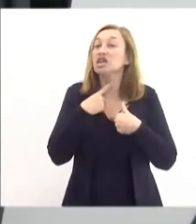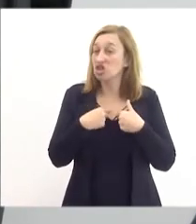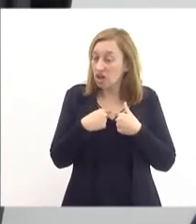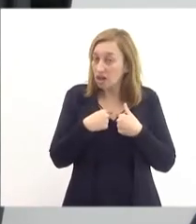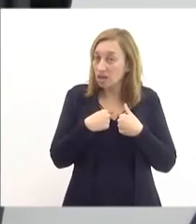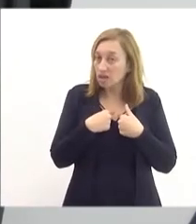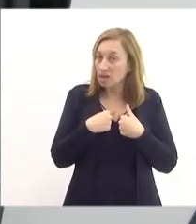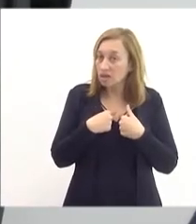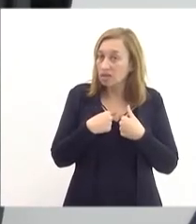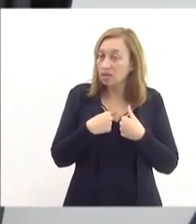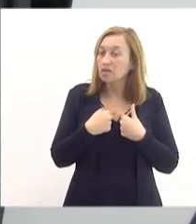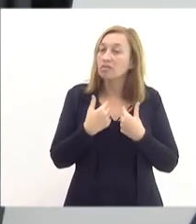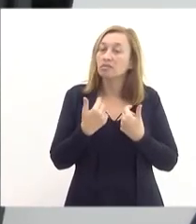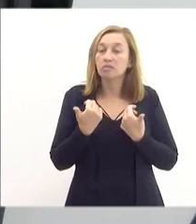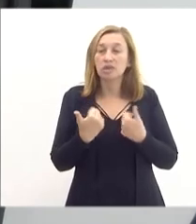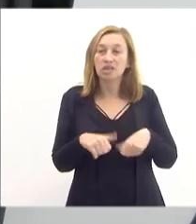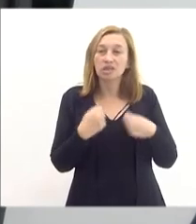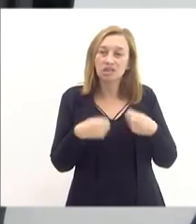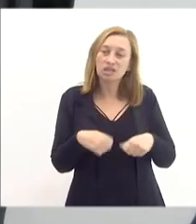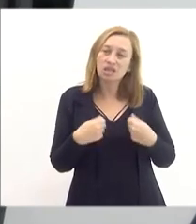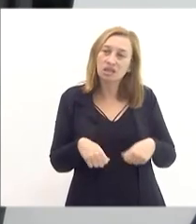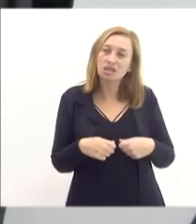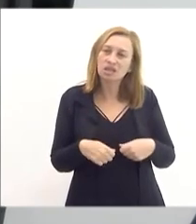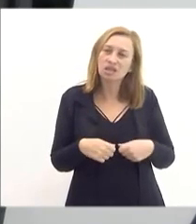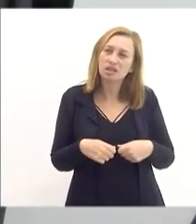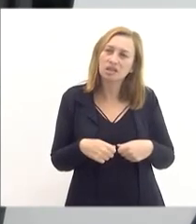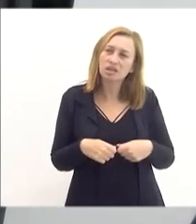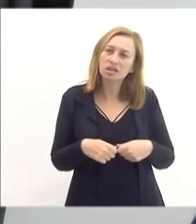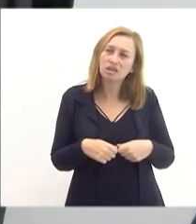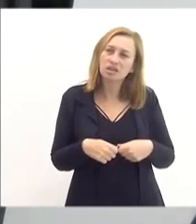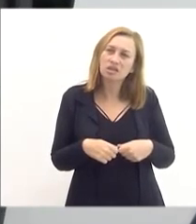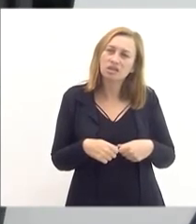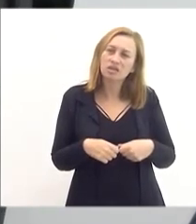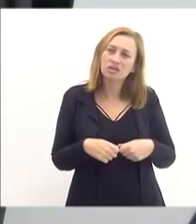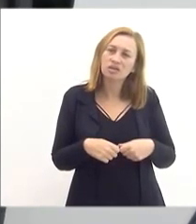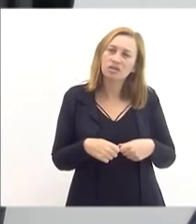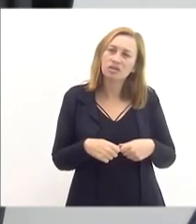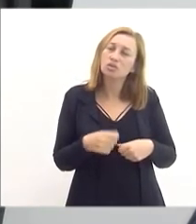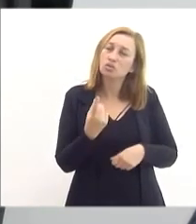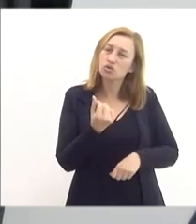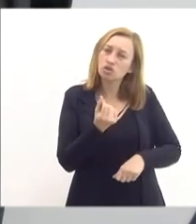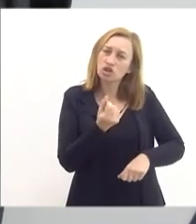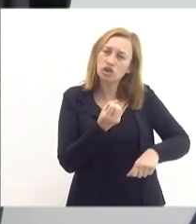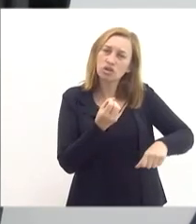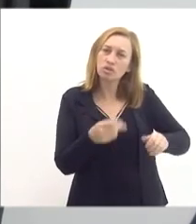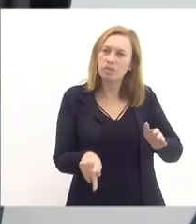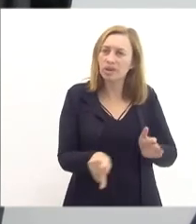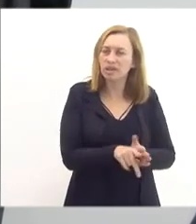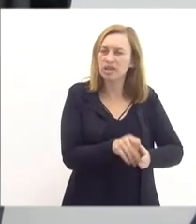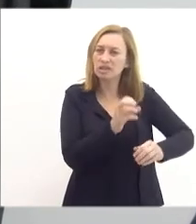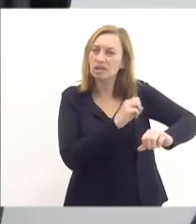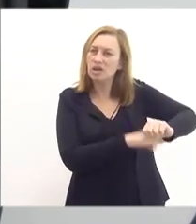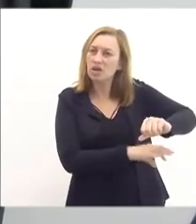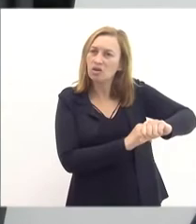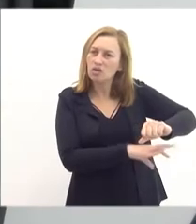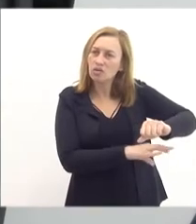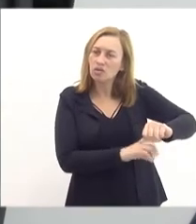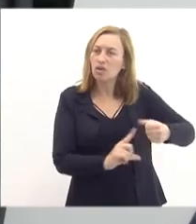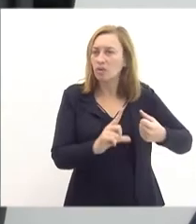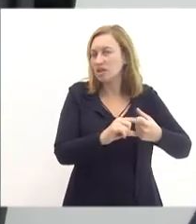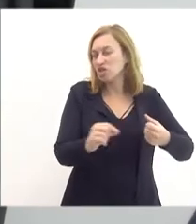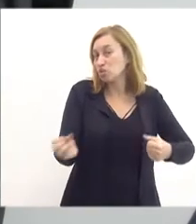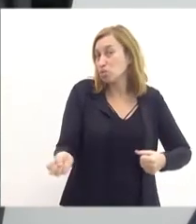isso vai ter que suplementar, que diz que o dinheiro é do fundo. Então, vai ser um artigo